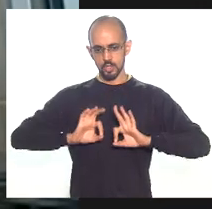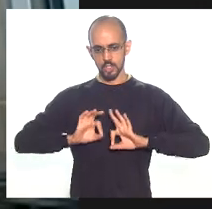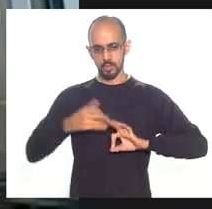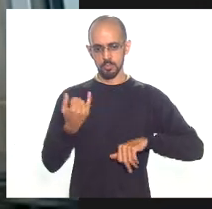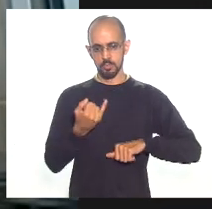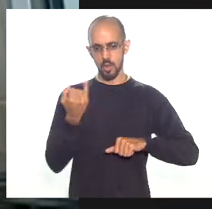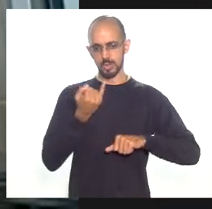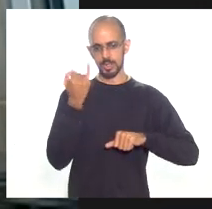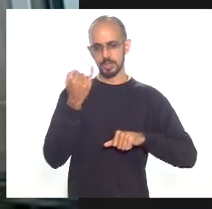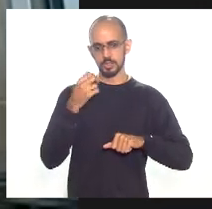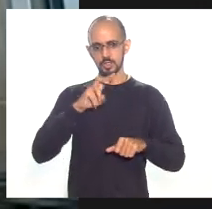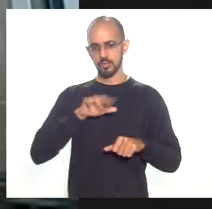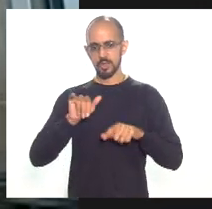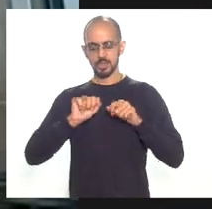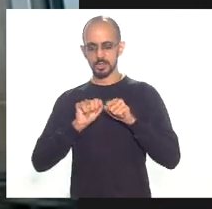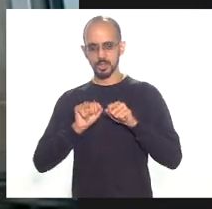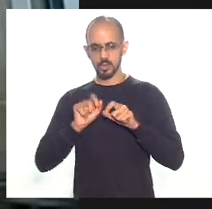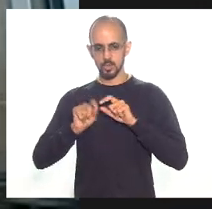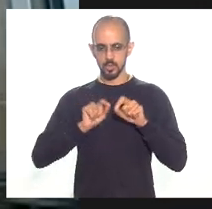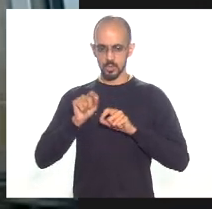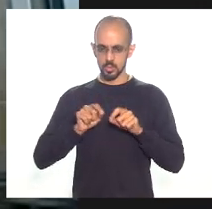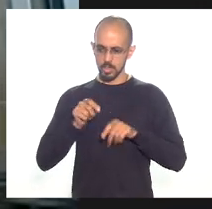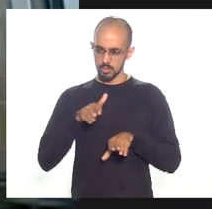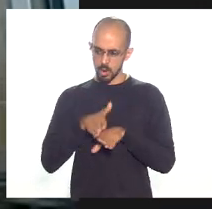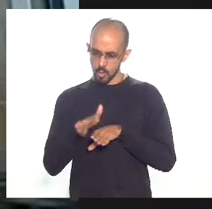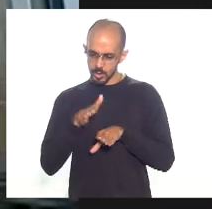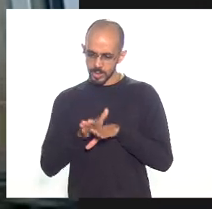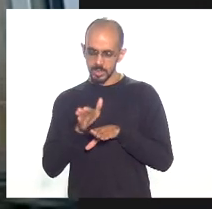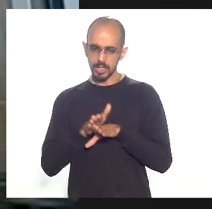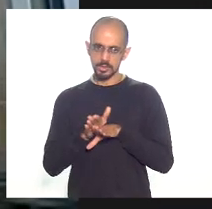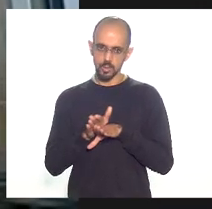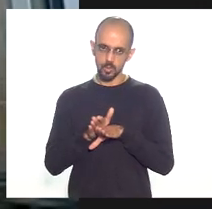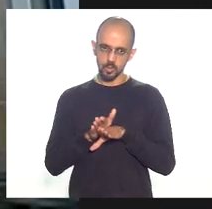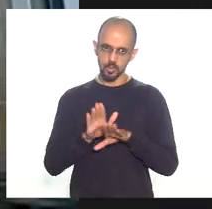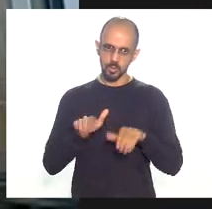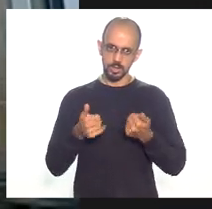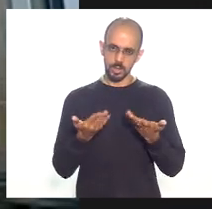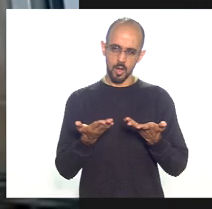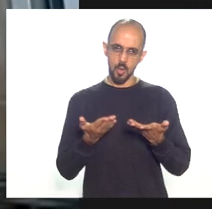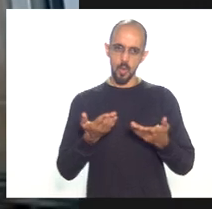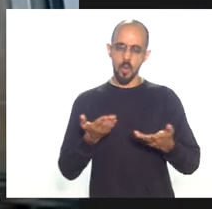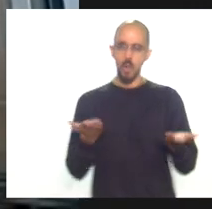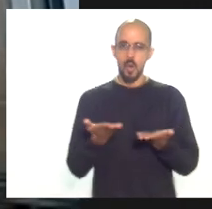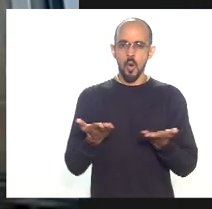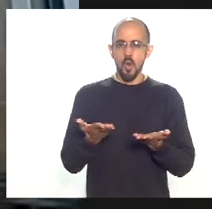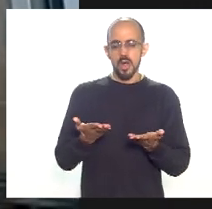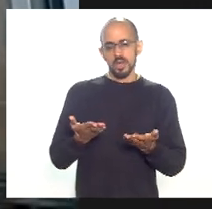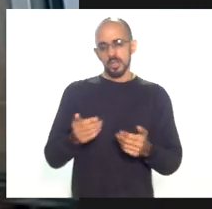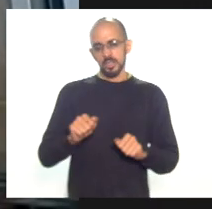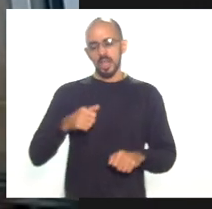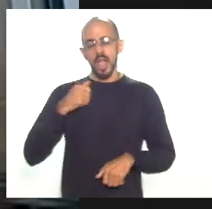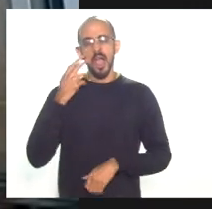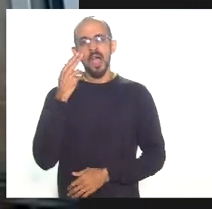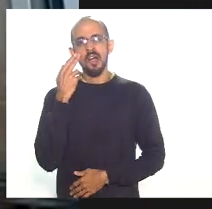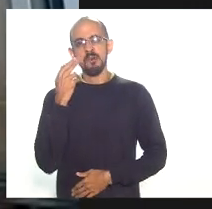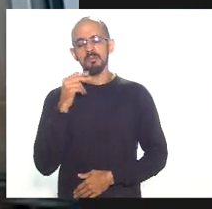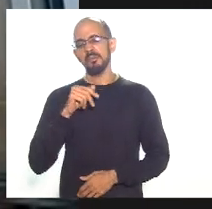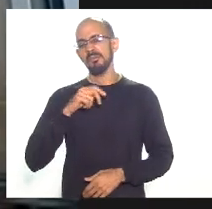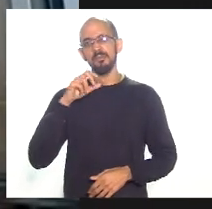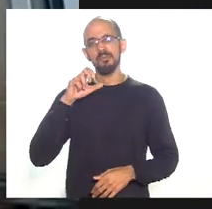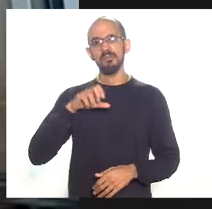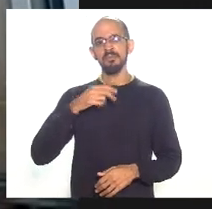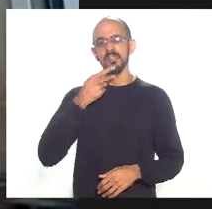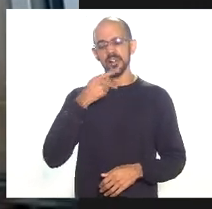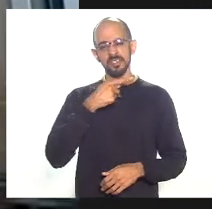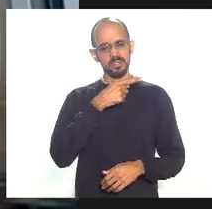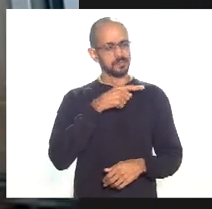dar uma diretriz em relação a essa questão como se coloca hoje e é muito comum deputada Marta Rocha ouvi falar deputados dos